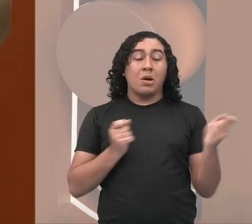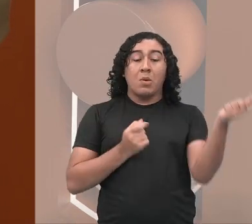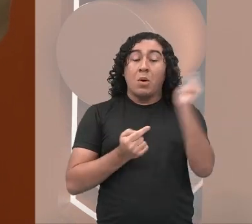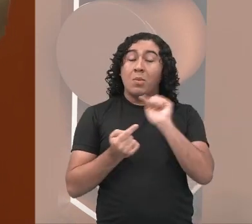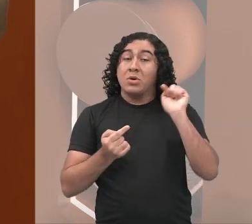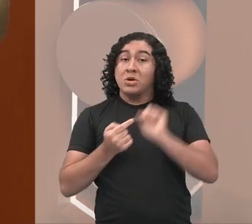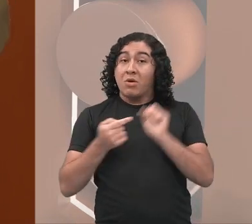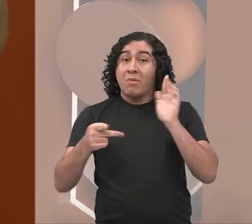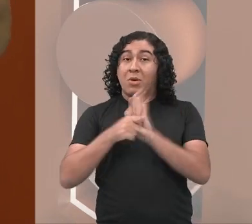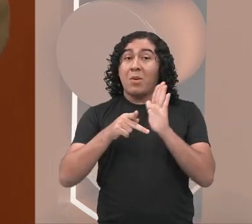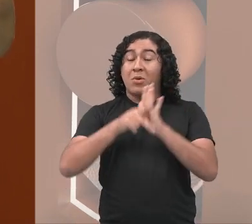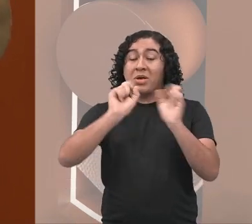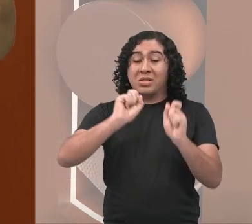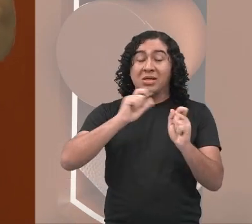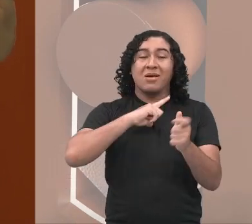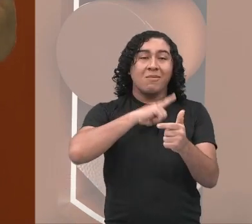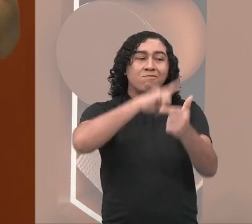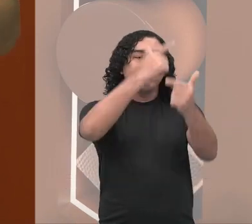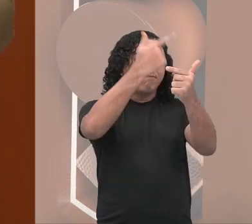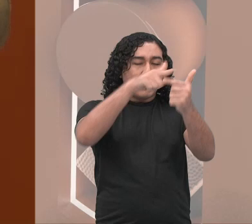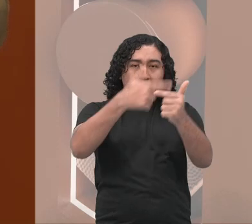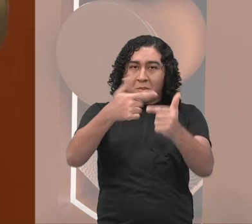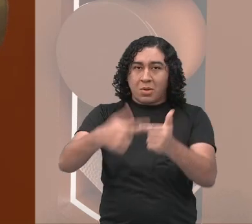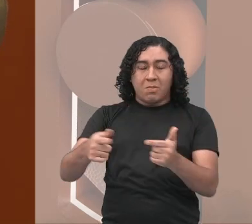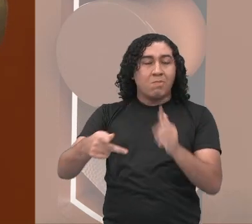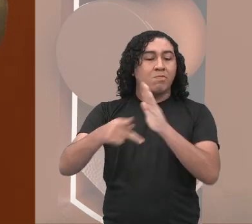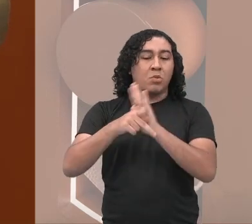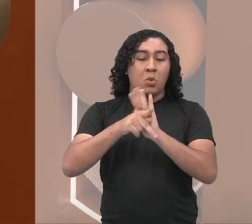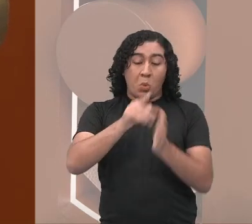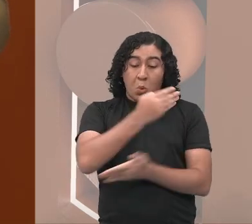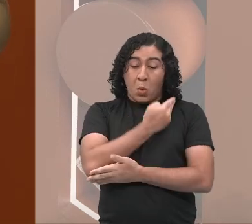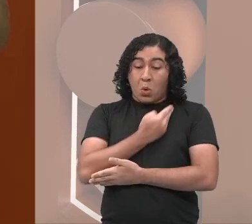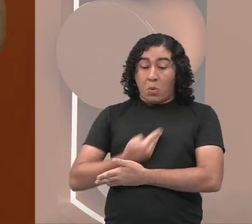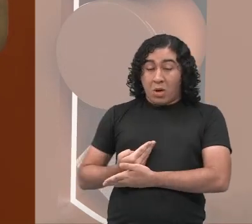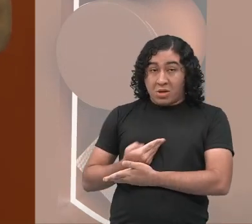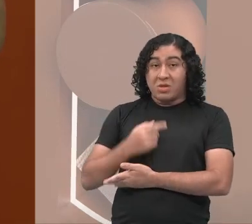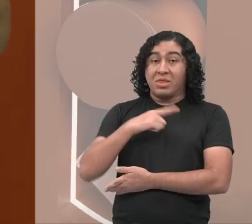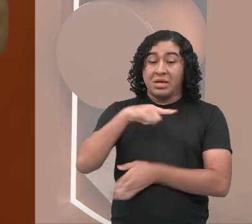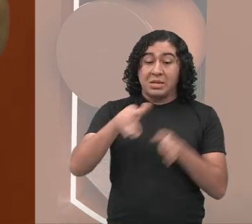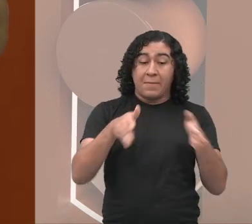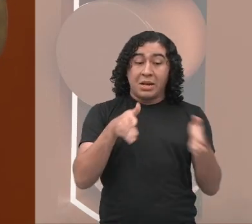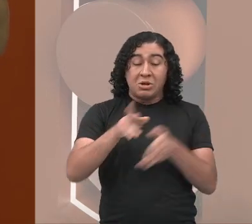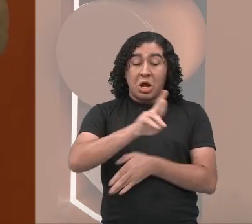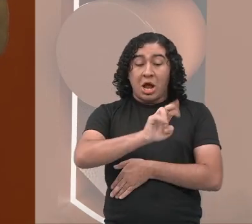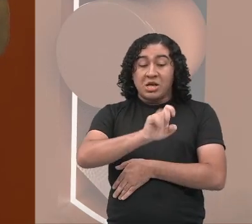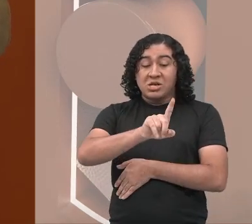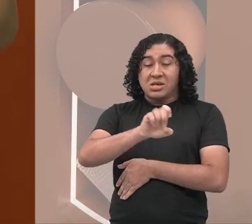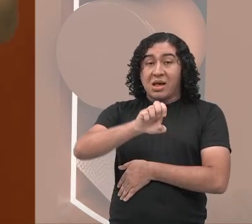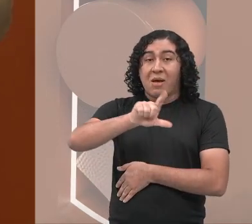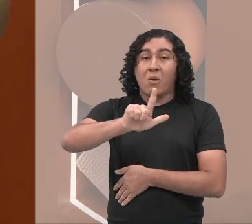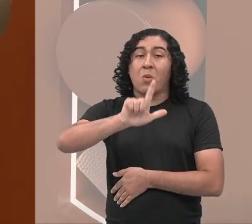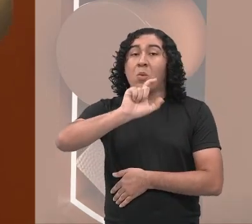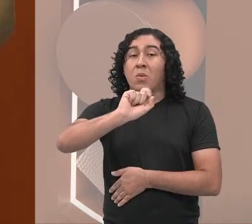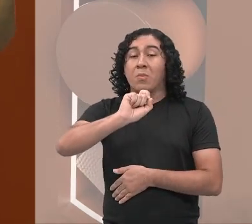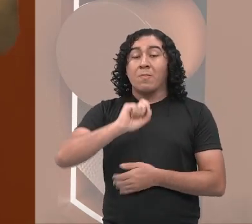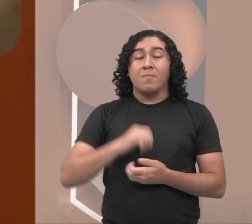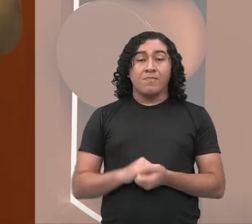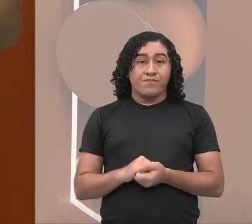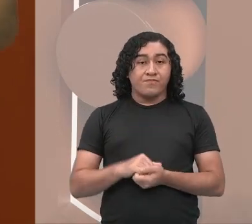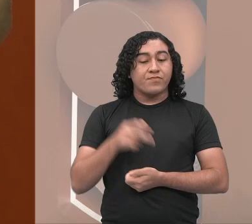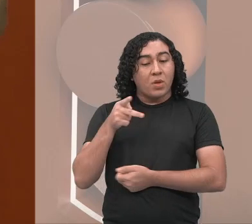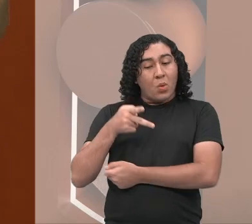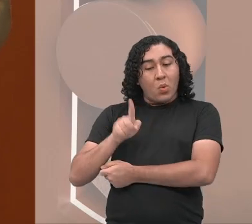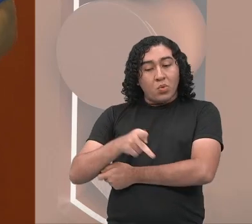objetivo, a principal dificuldade que os governantes regenciais tiveram foi justamente manter a